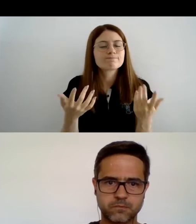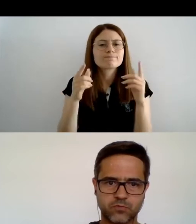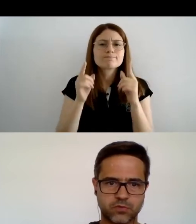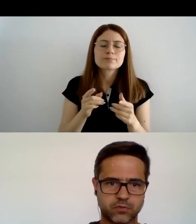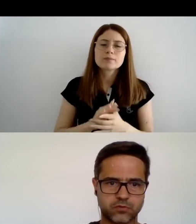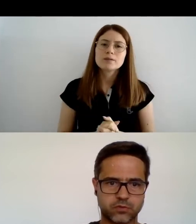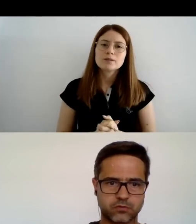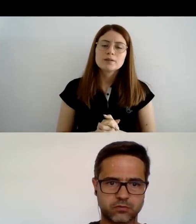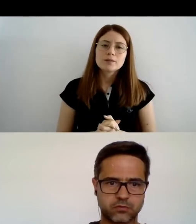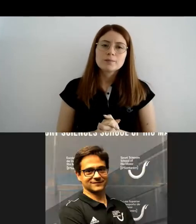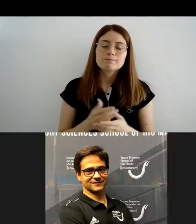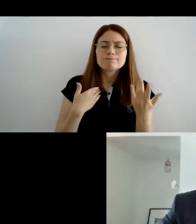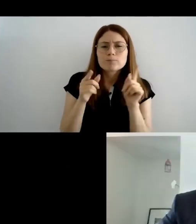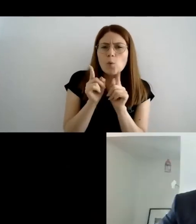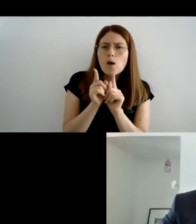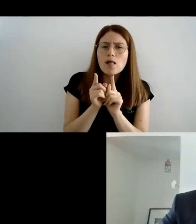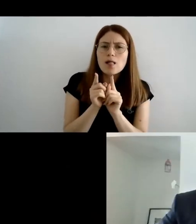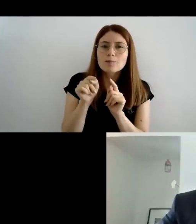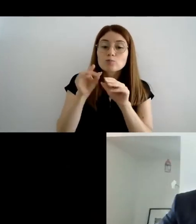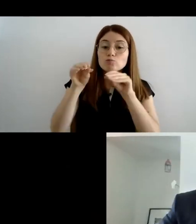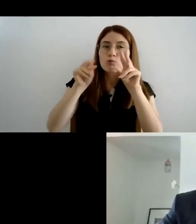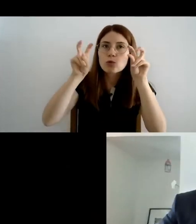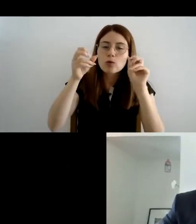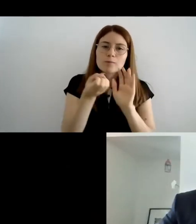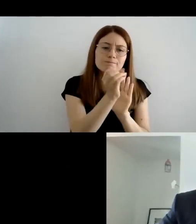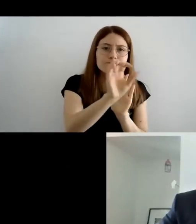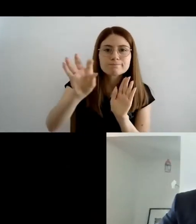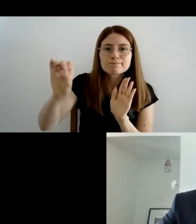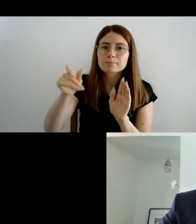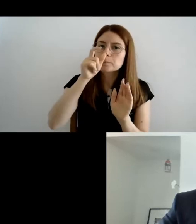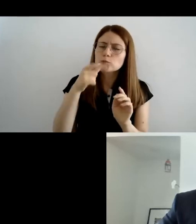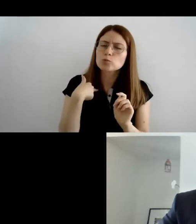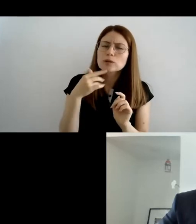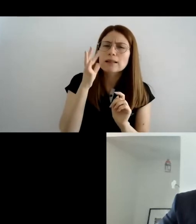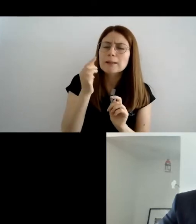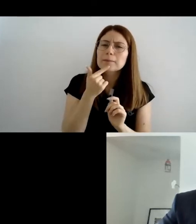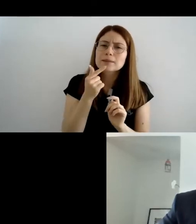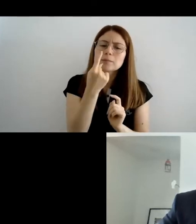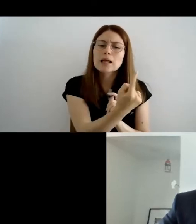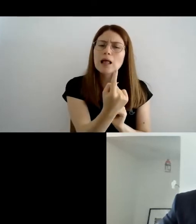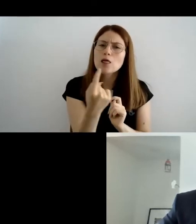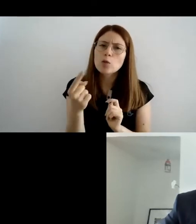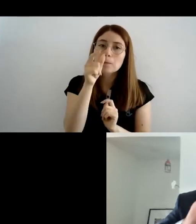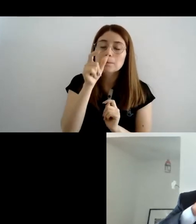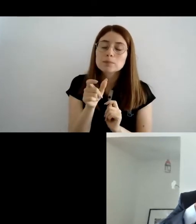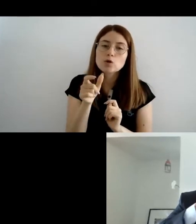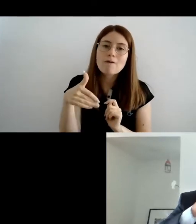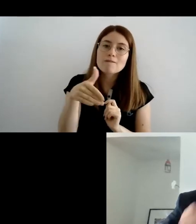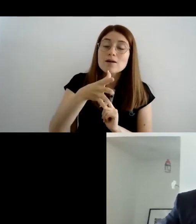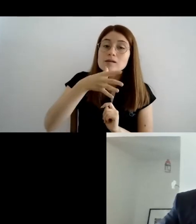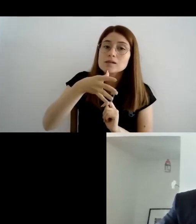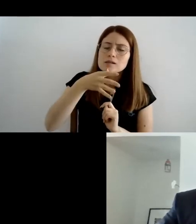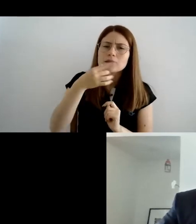por distribuir, de certa forma, este jogo para começarmos a perceber um pouco aquilo que cada um destes nossos